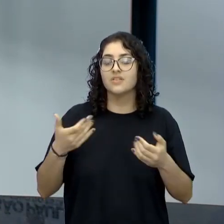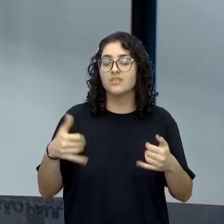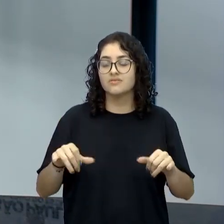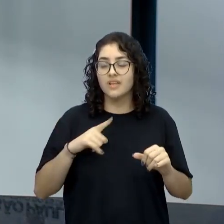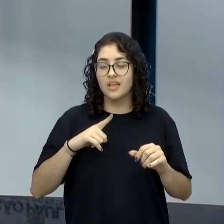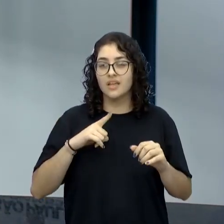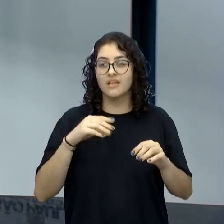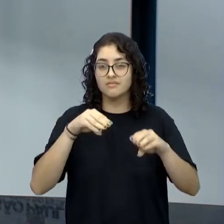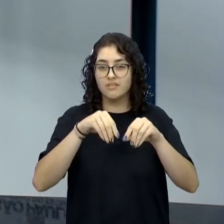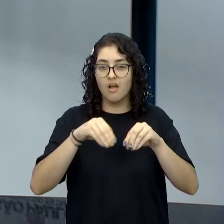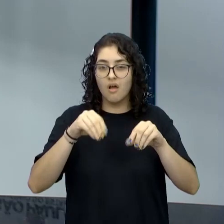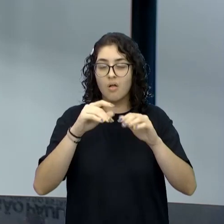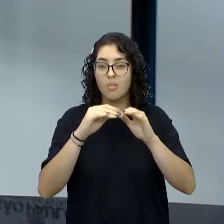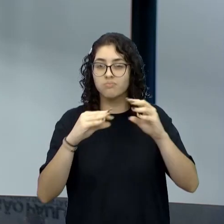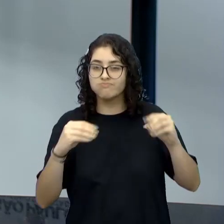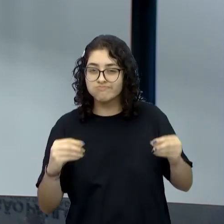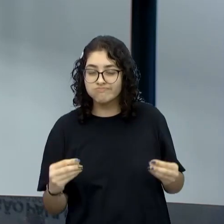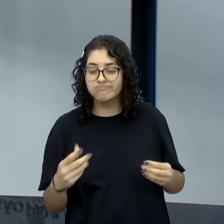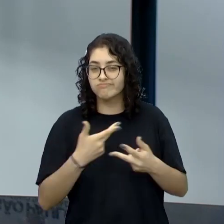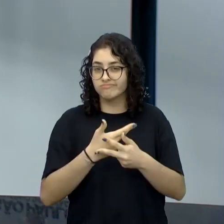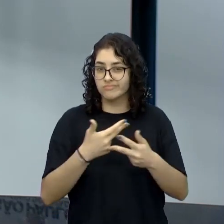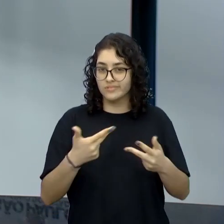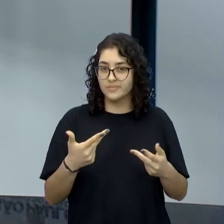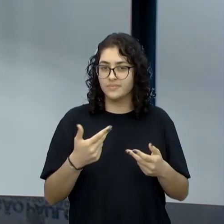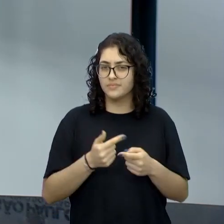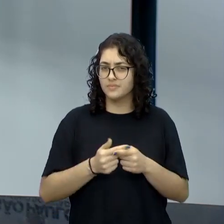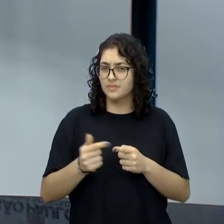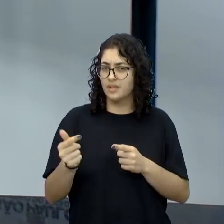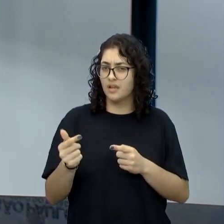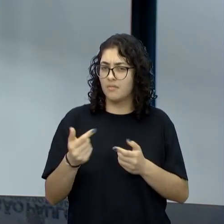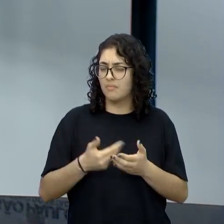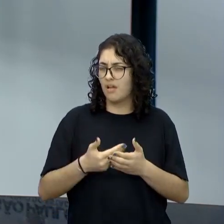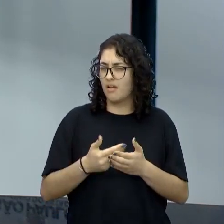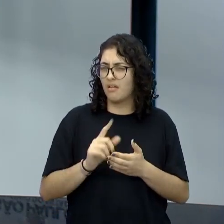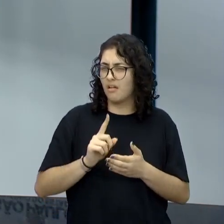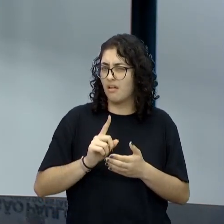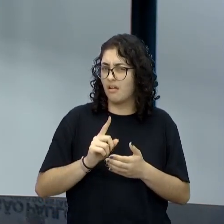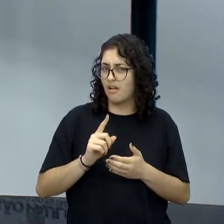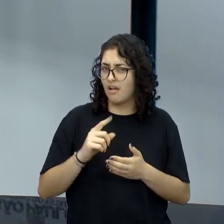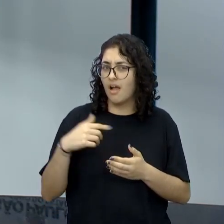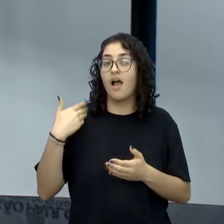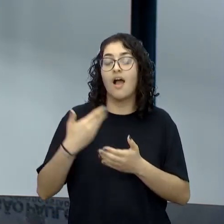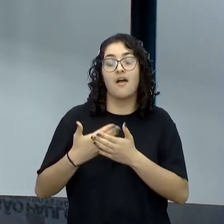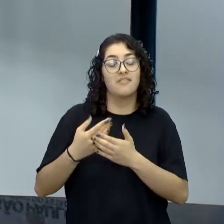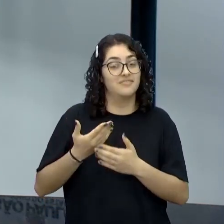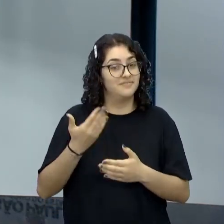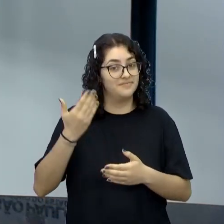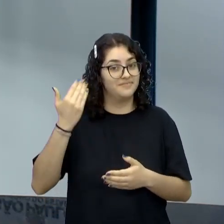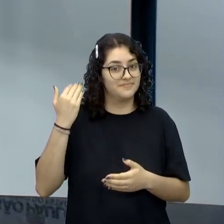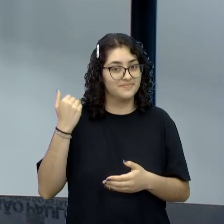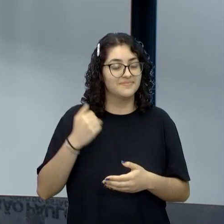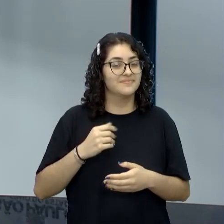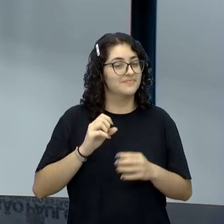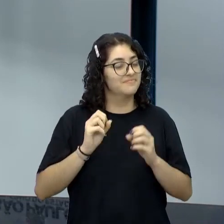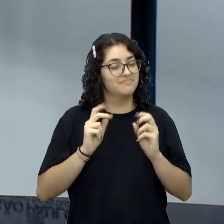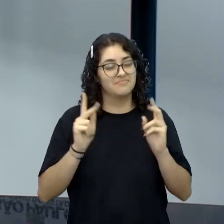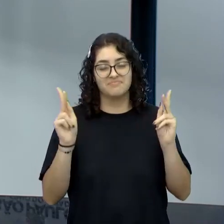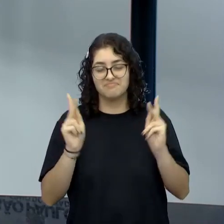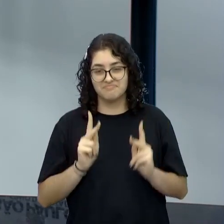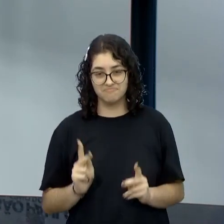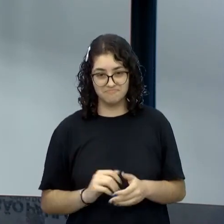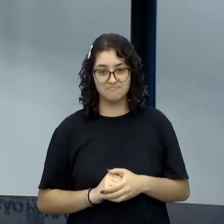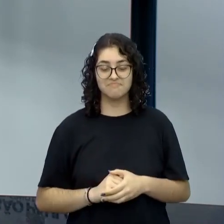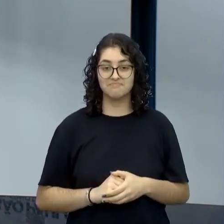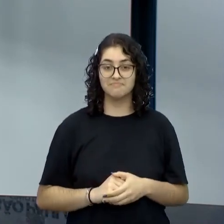gente começou na semana passada. Na semana passada não, na aula passada, que a pessoa não tem noção de tempo mais. Mas é sobre isso e tá tudo bem,